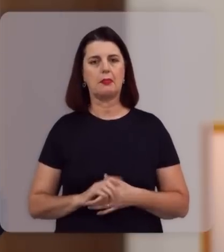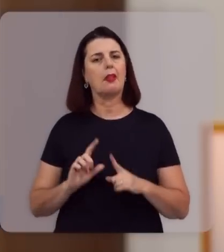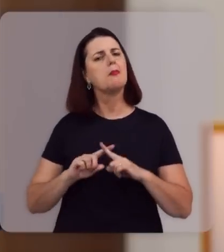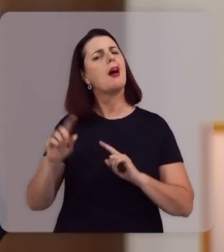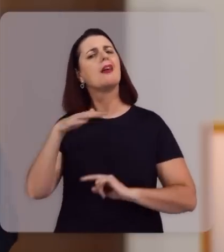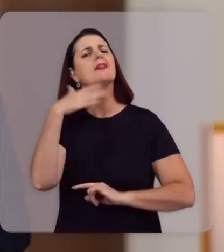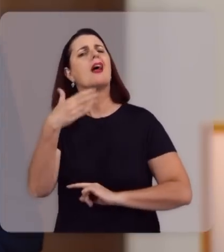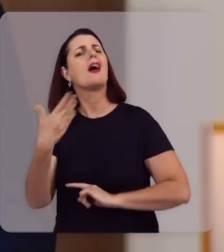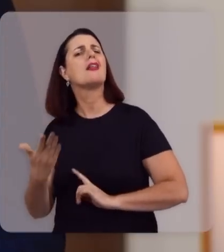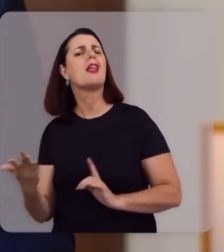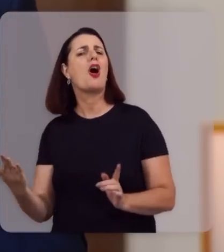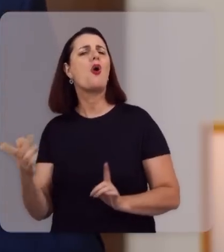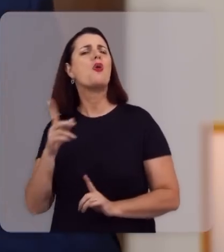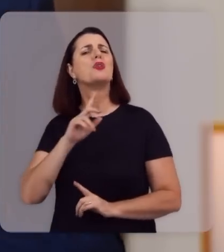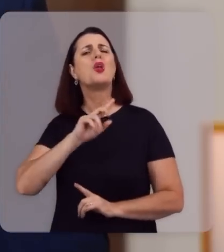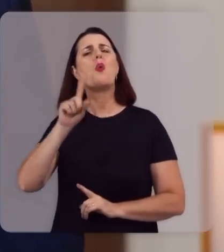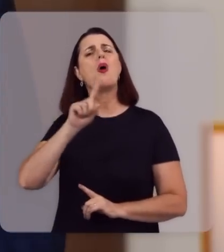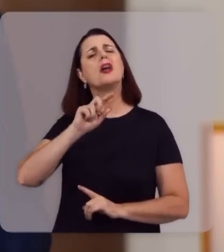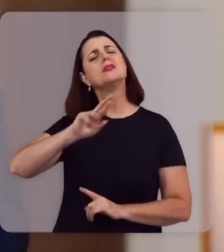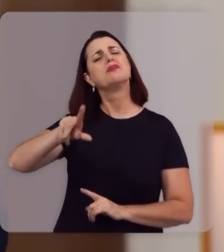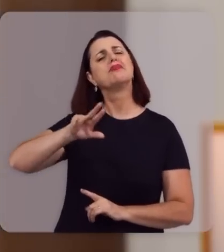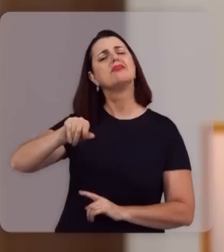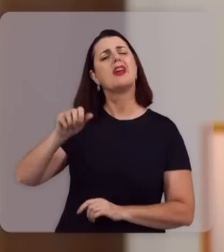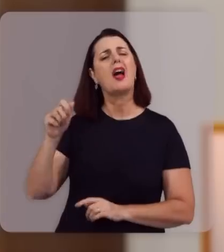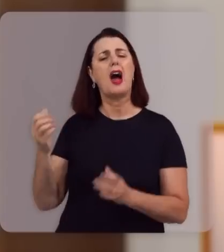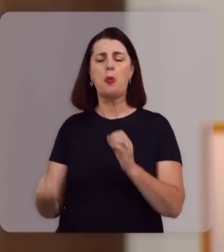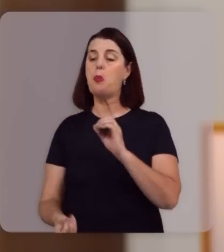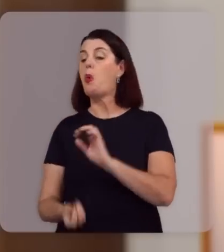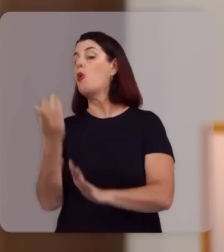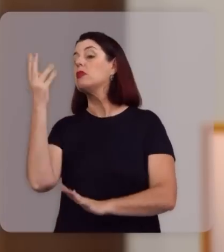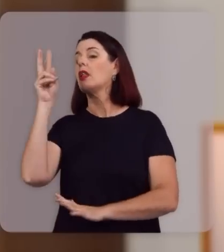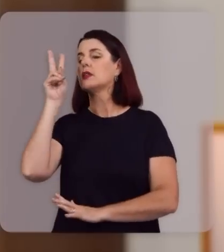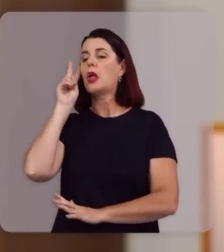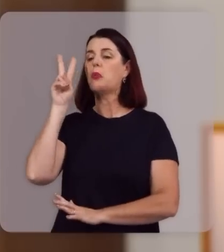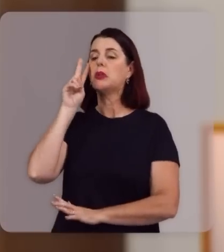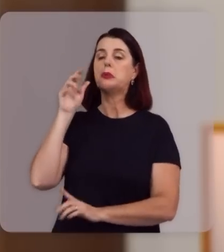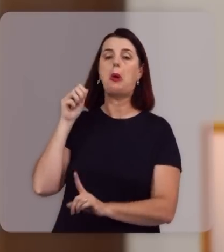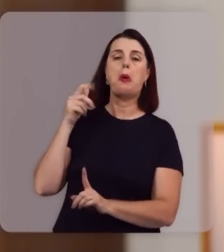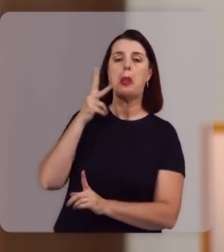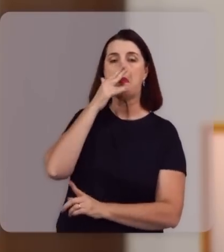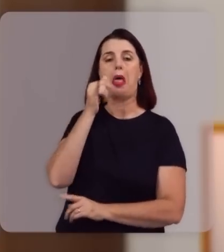Mas o Natal não foi apenas um acidente na agenda da história.